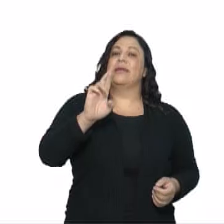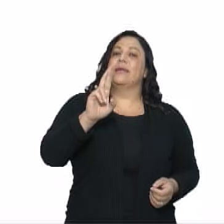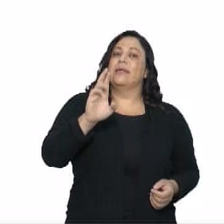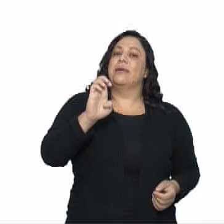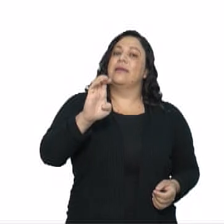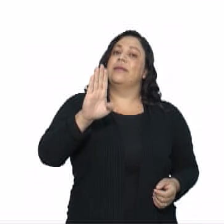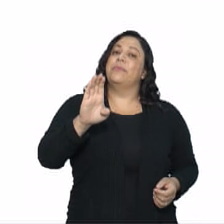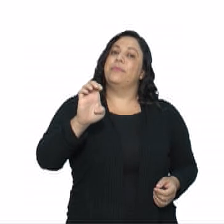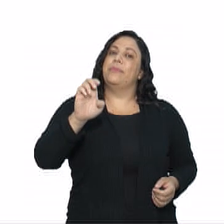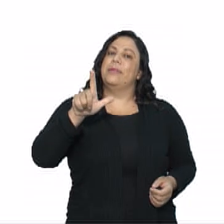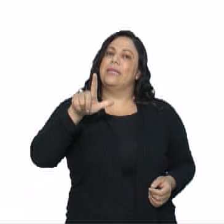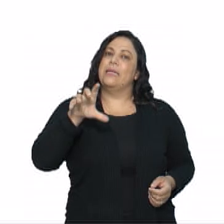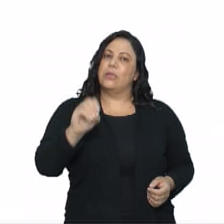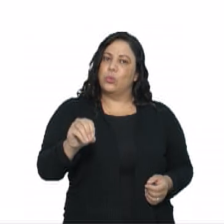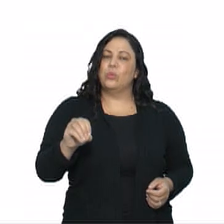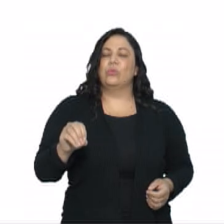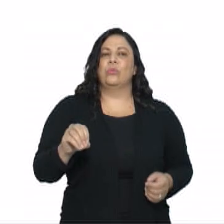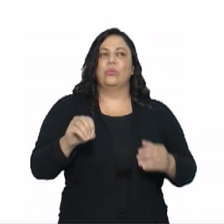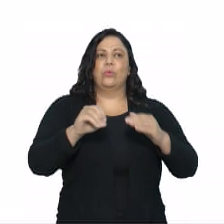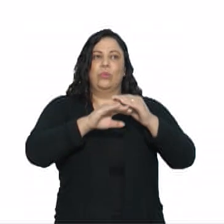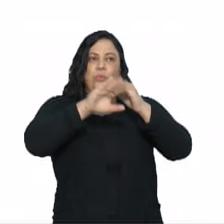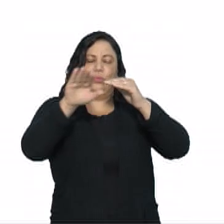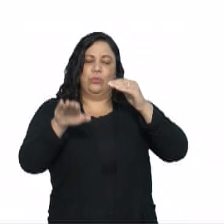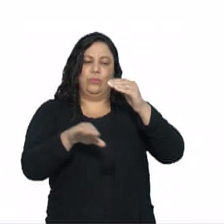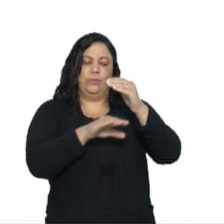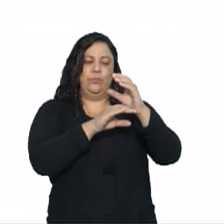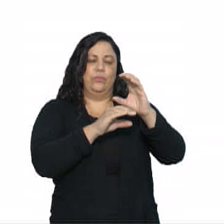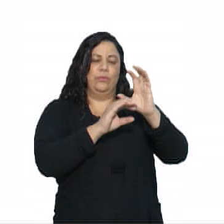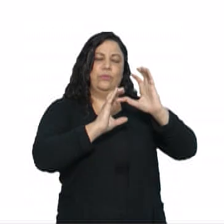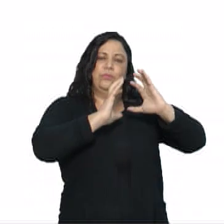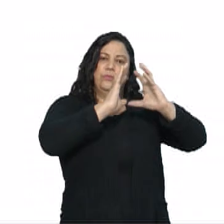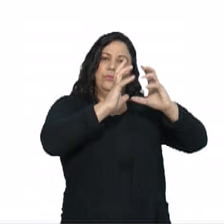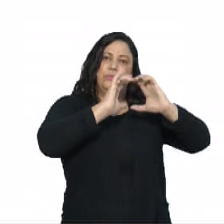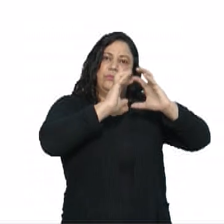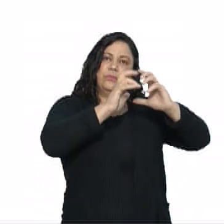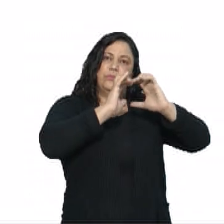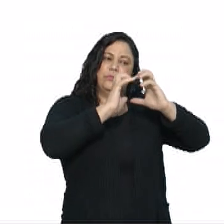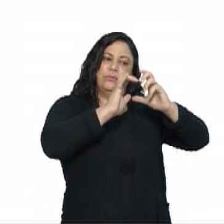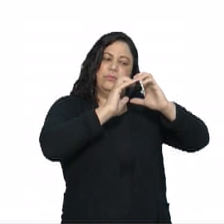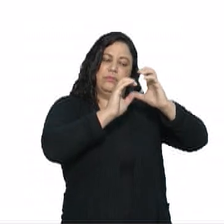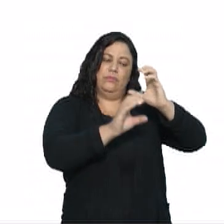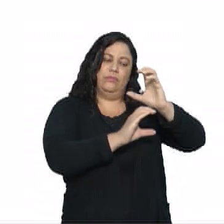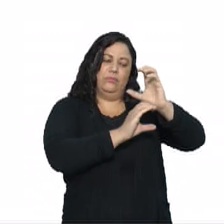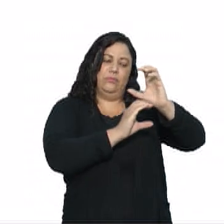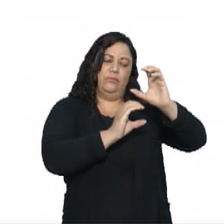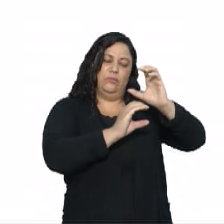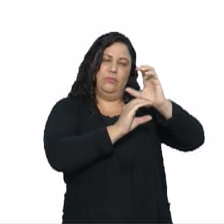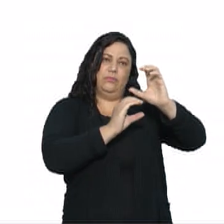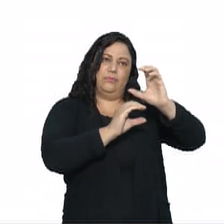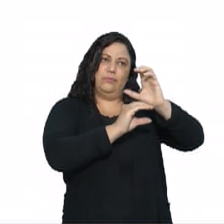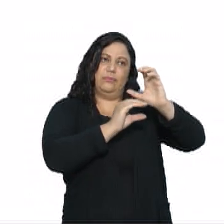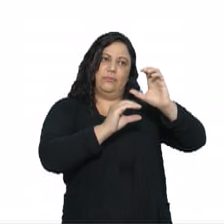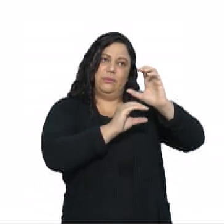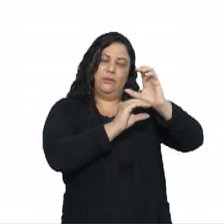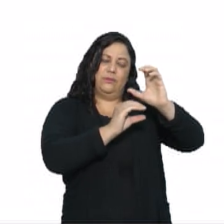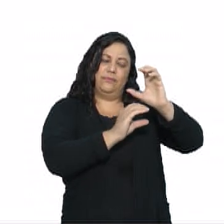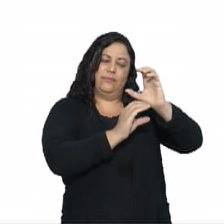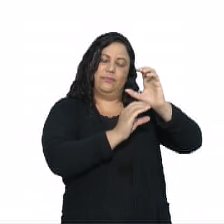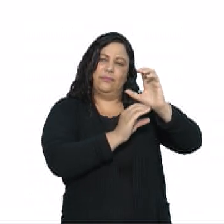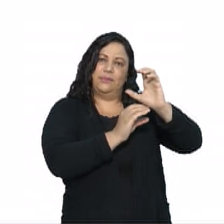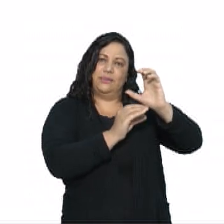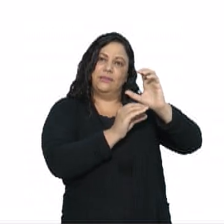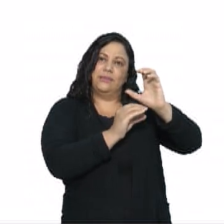do cerebelo, fica logo abaixo do nosso cérebro. Então, o cerebelo fica situado na parte posterior e abaixo do